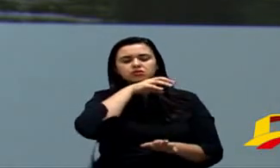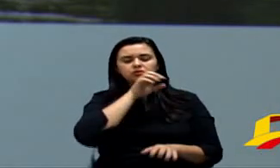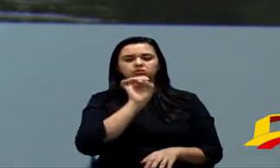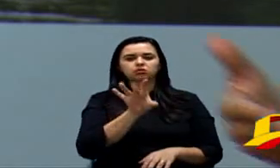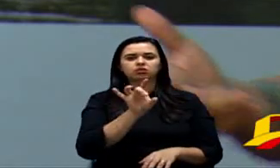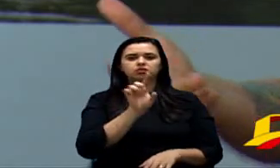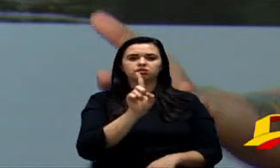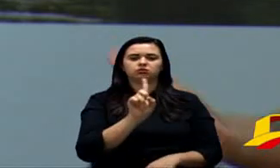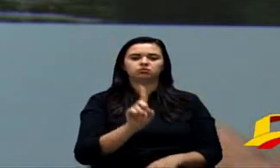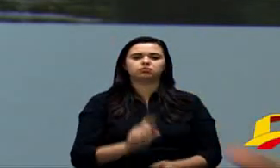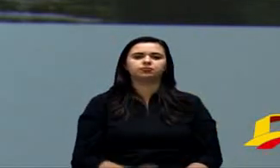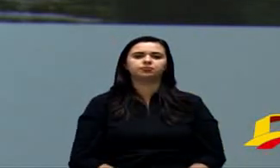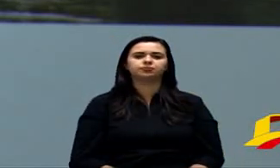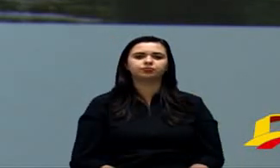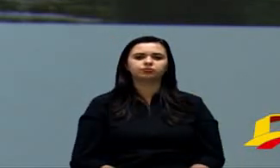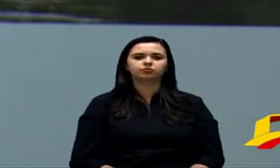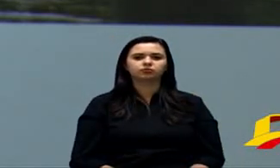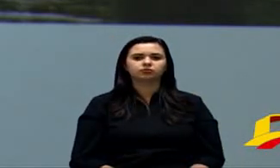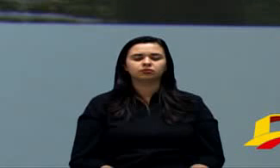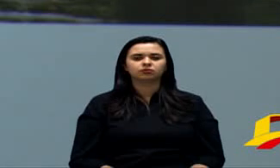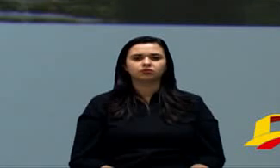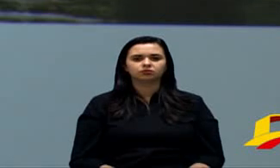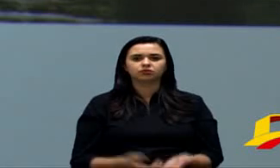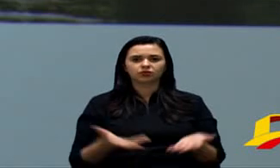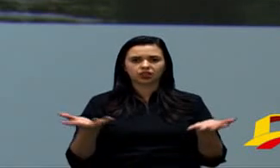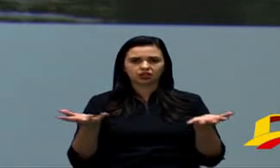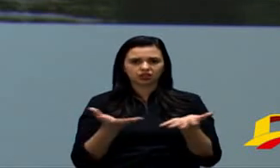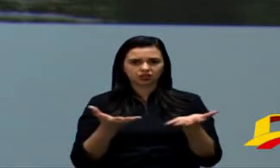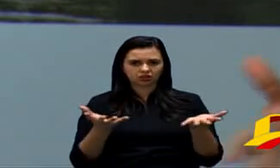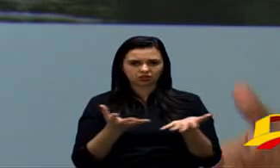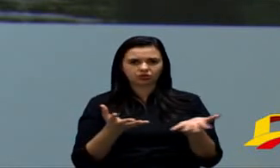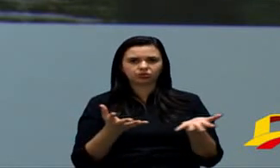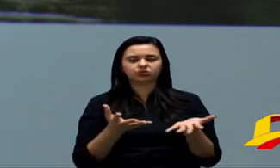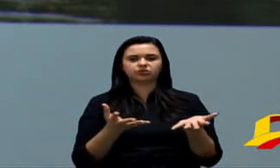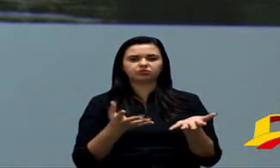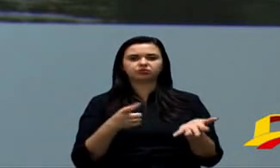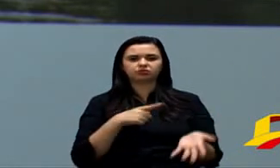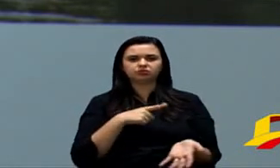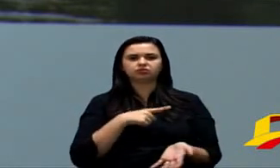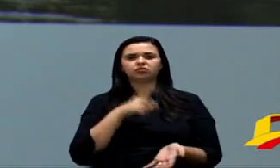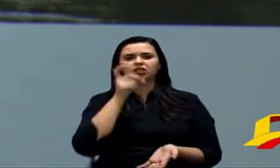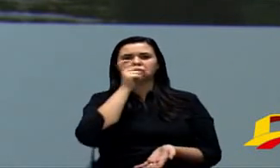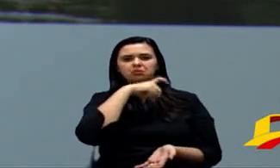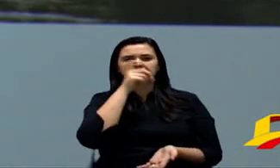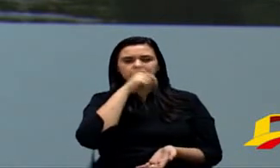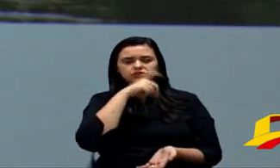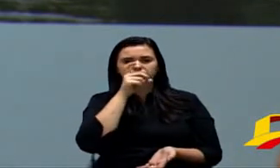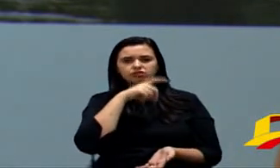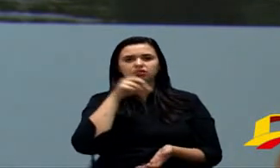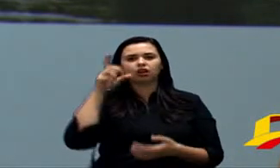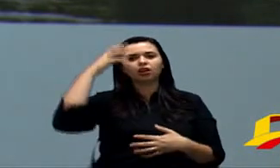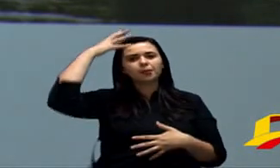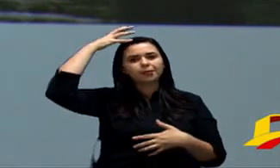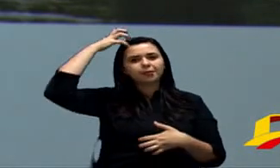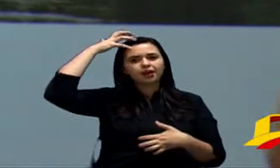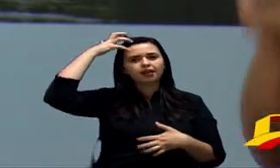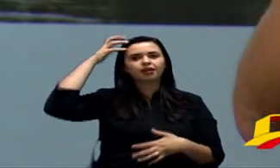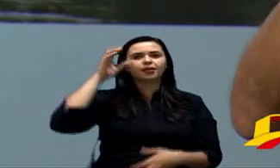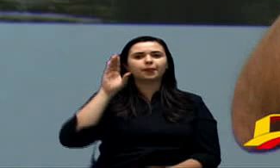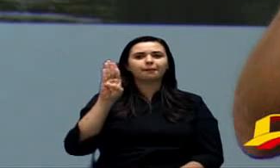uma série de inverdades tem sido faladas sobre o chimpanzé Black. Eu acompanhei todo o